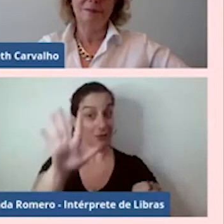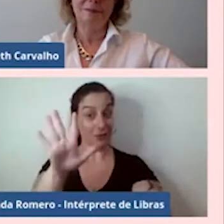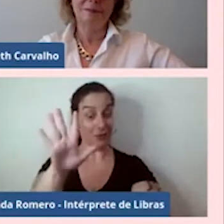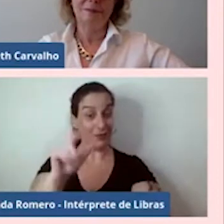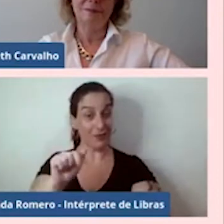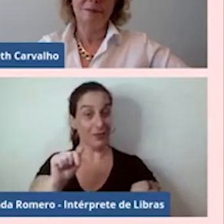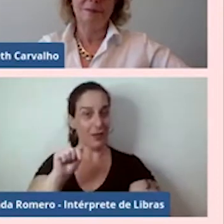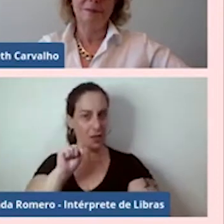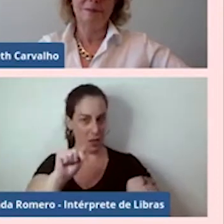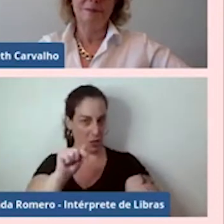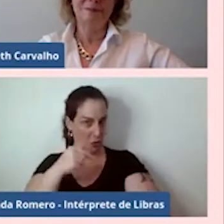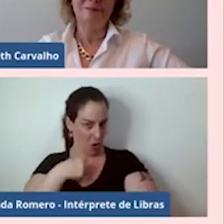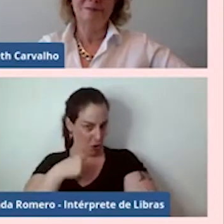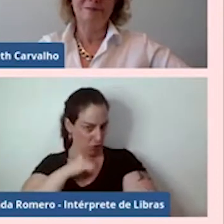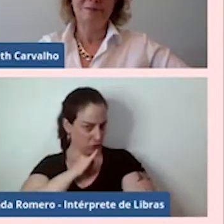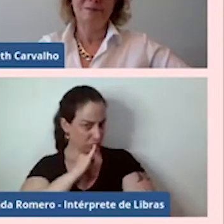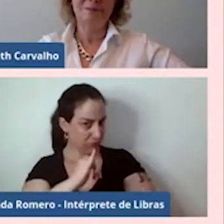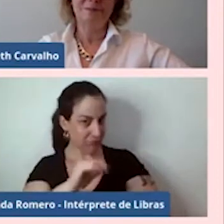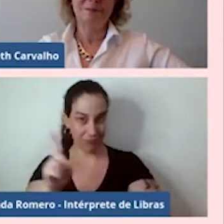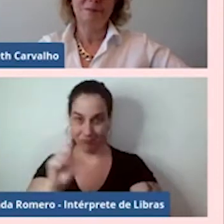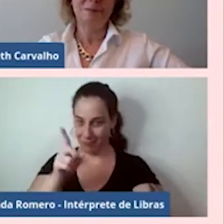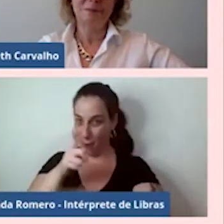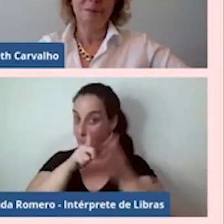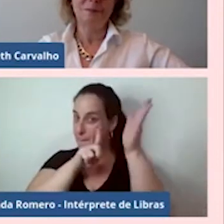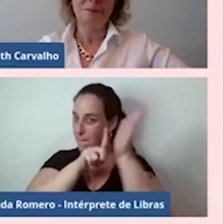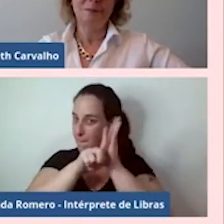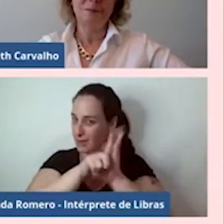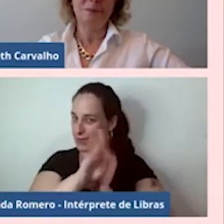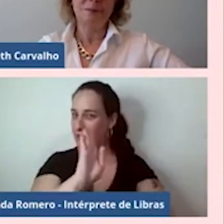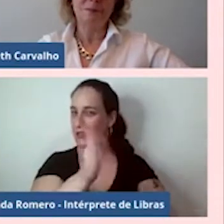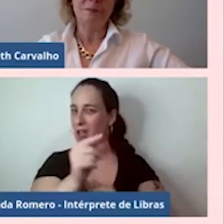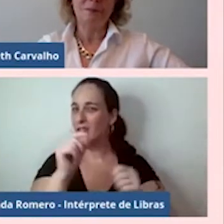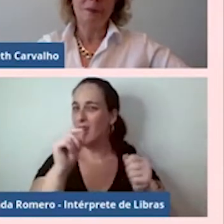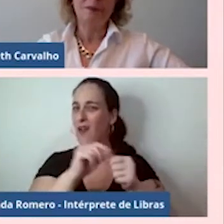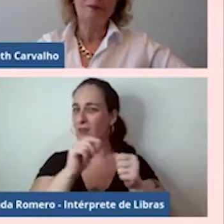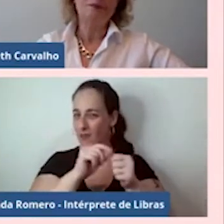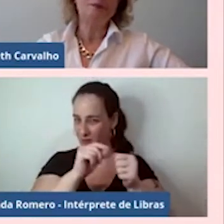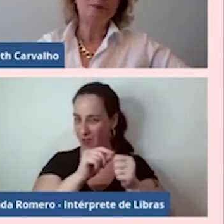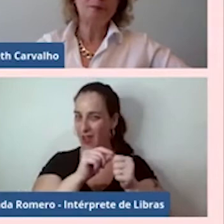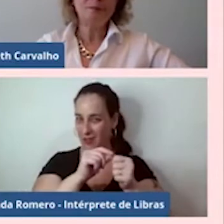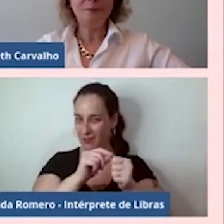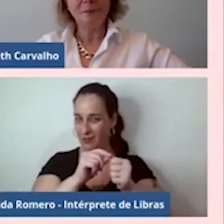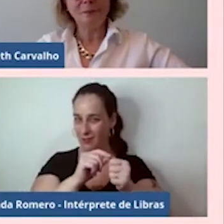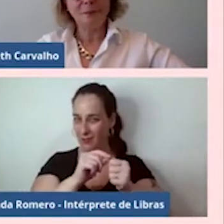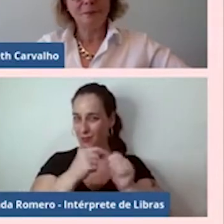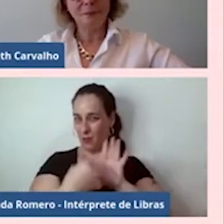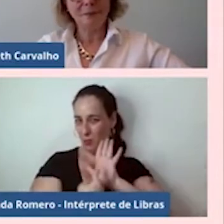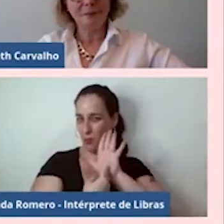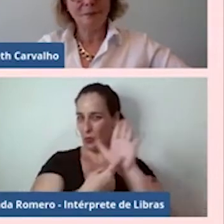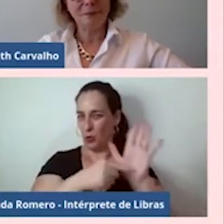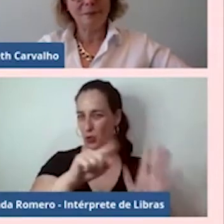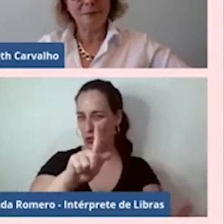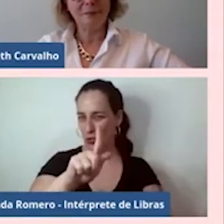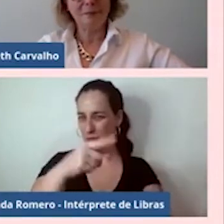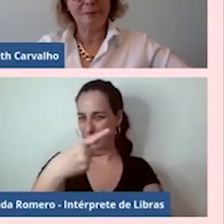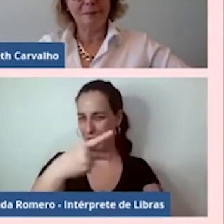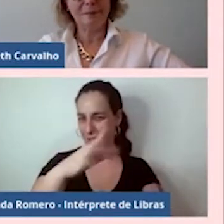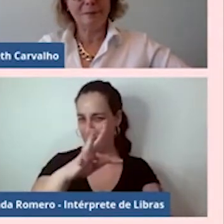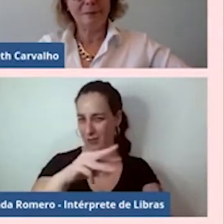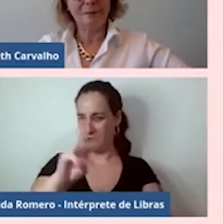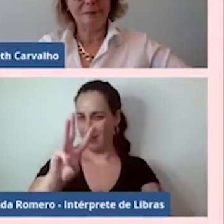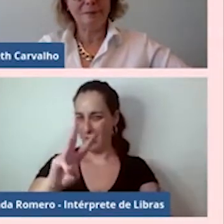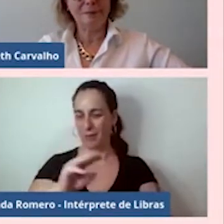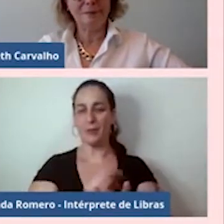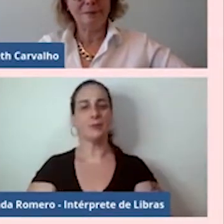não sou eu que estou dizendo. A pesquisa realizada pelo Great Place to Work, o GPTW. Beth,